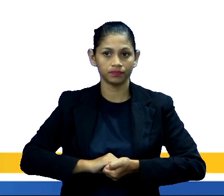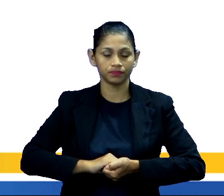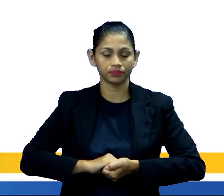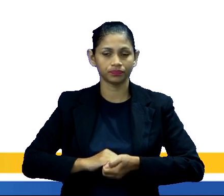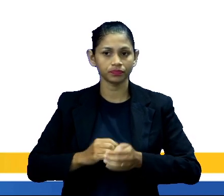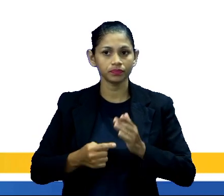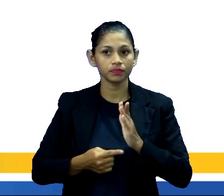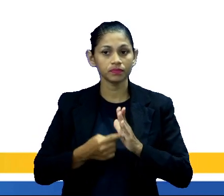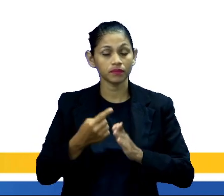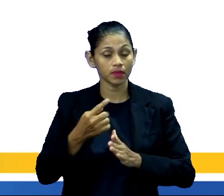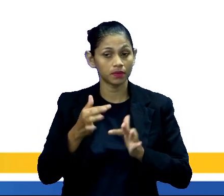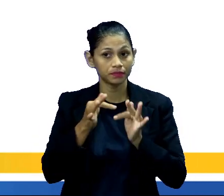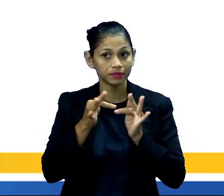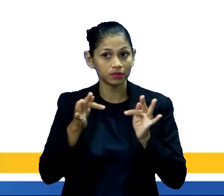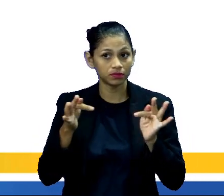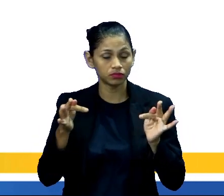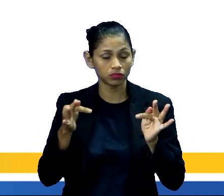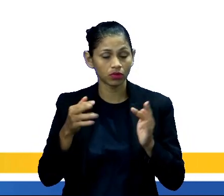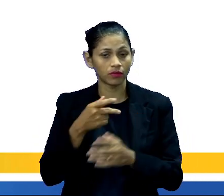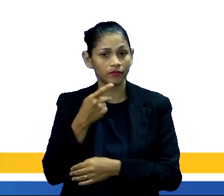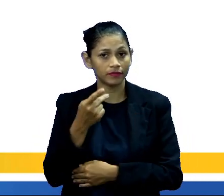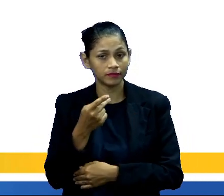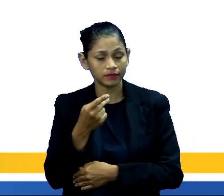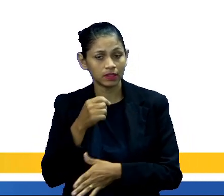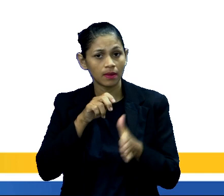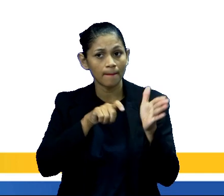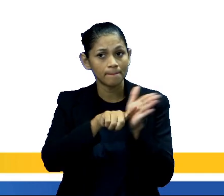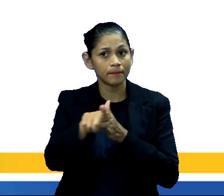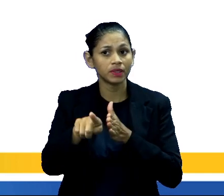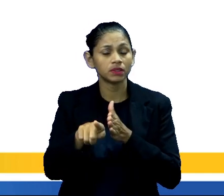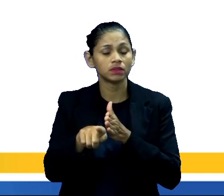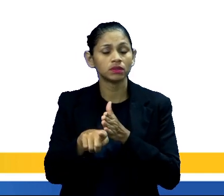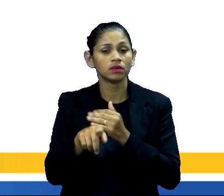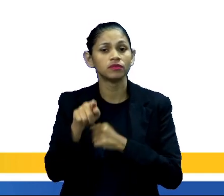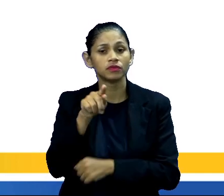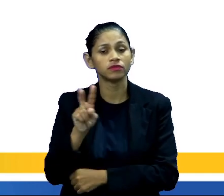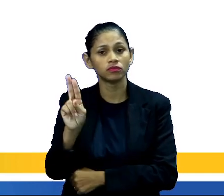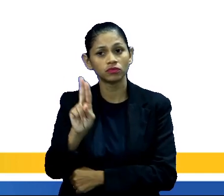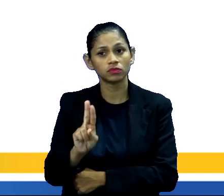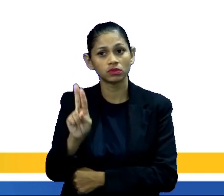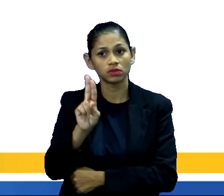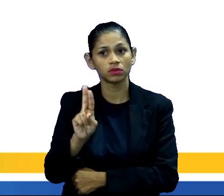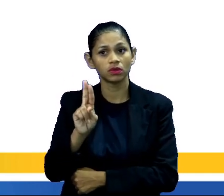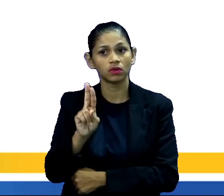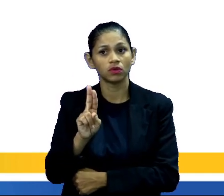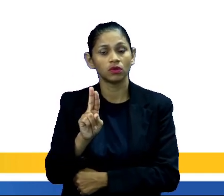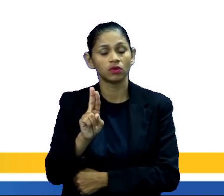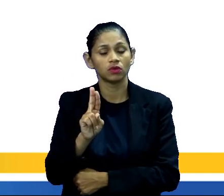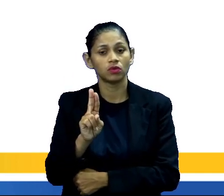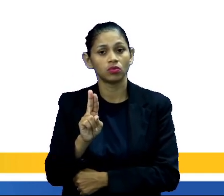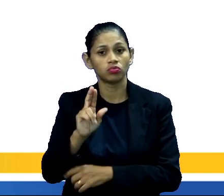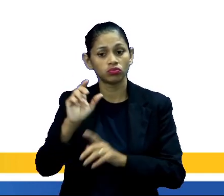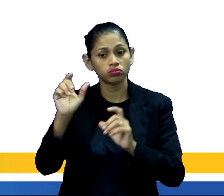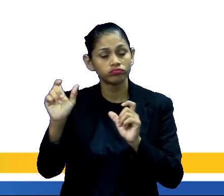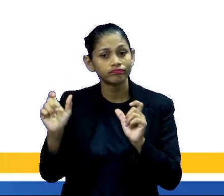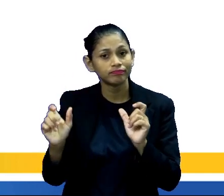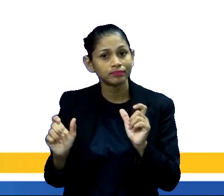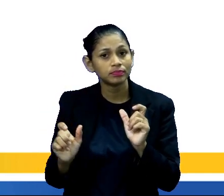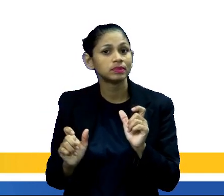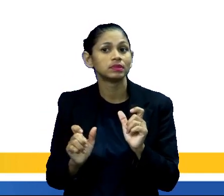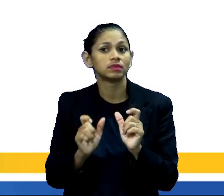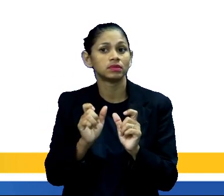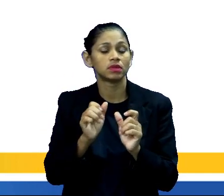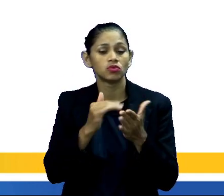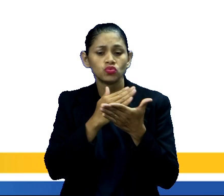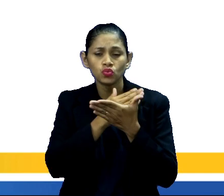Na primeira frase, quando a gente vai falar sobre uma pergunta, você vai utilizar o auxiliar did no